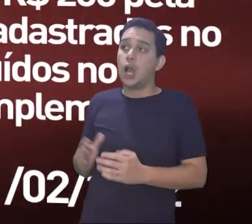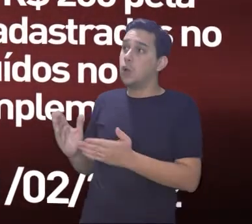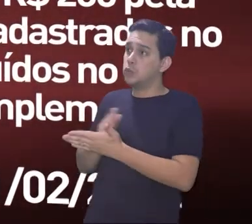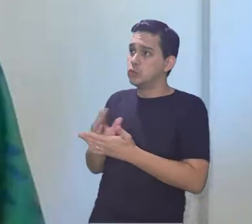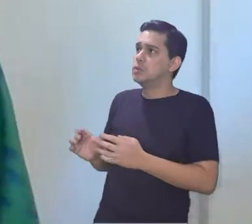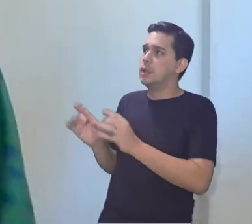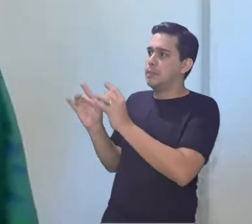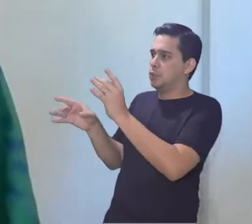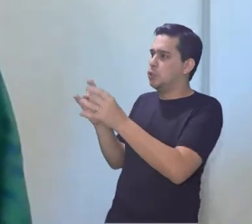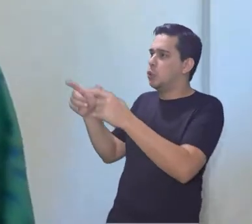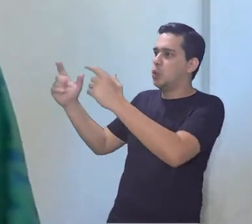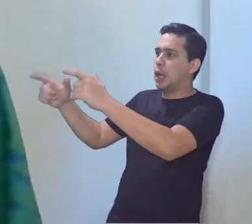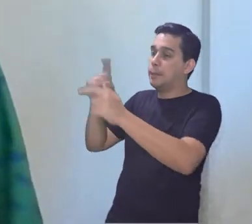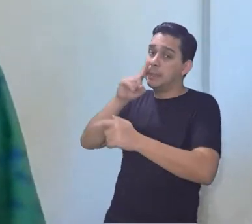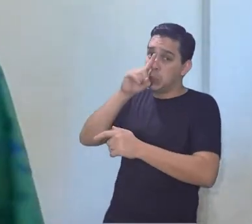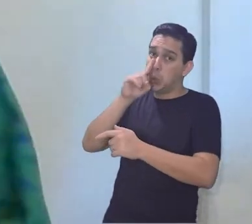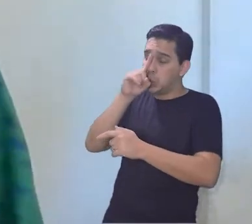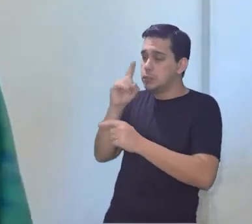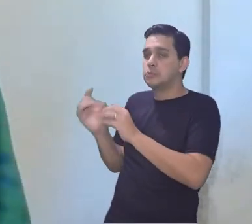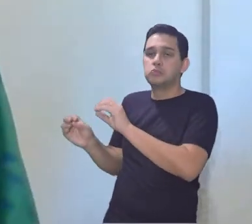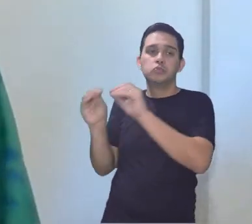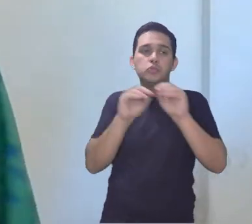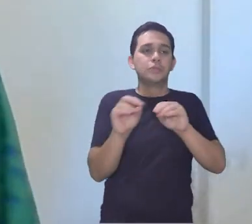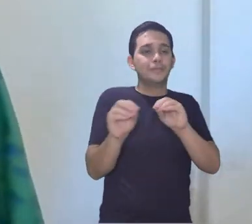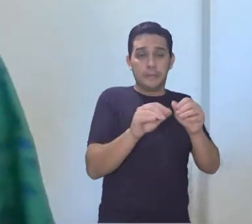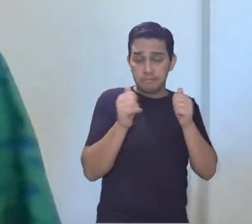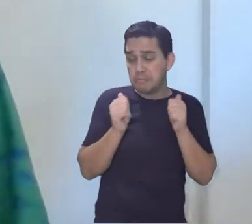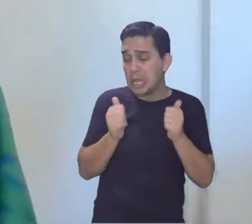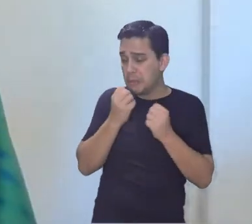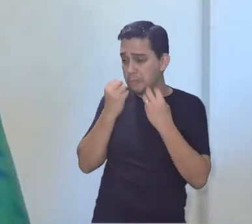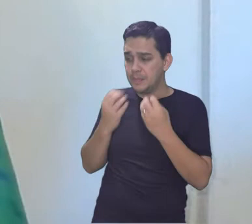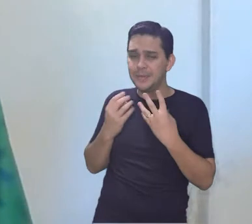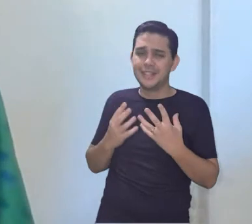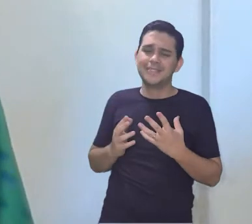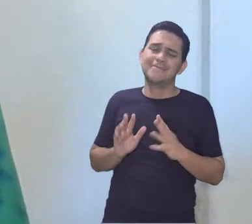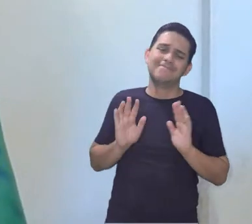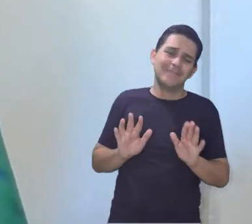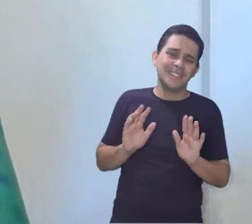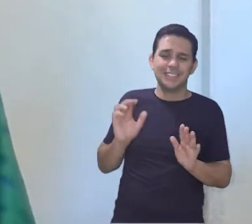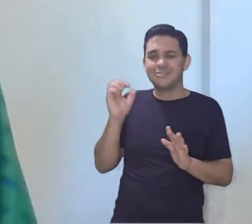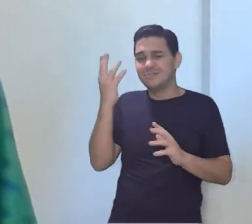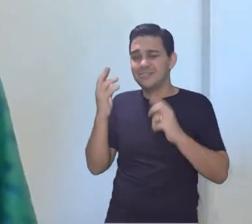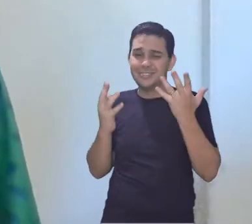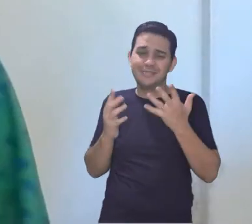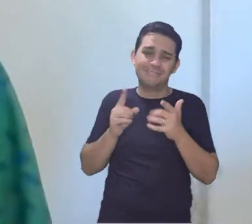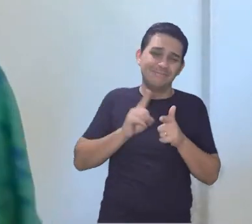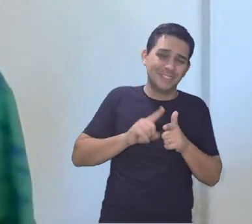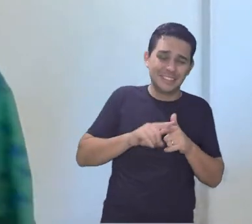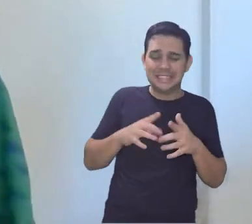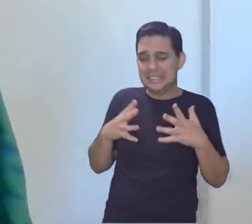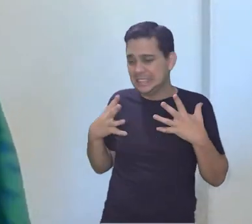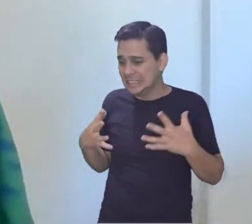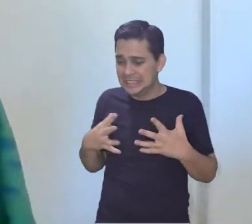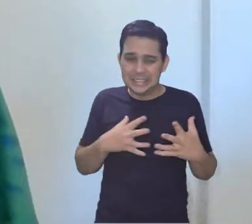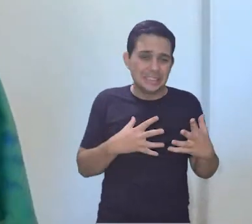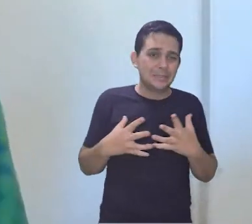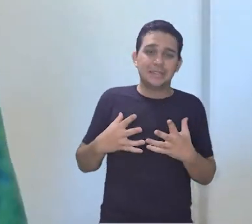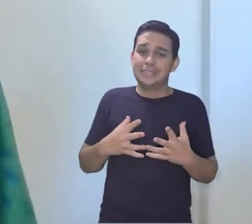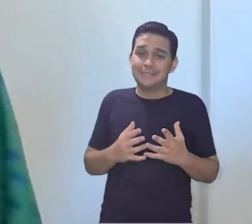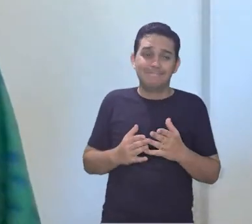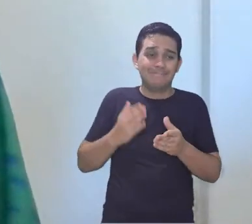risco. Mas isso criou uma série de embaraços do ponto de vista da burocracia